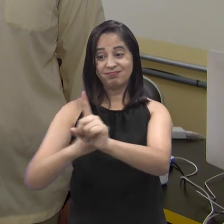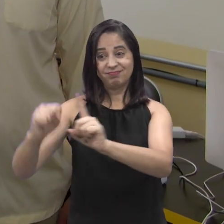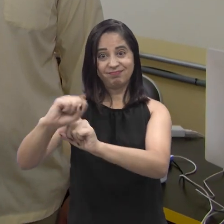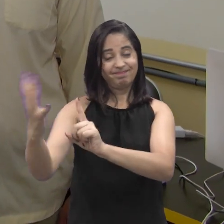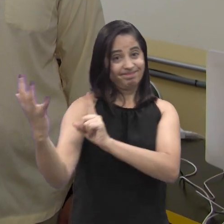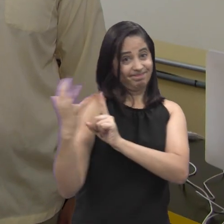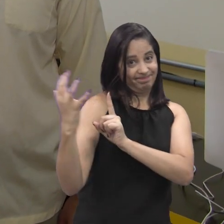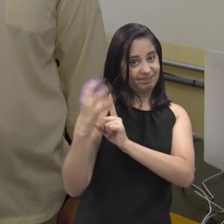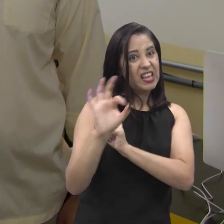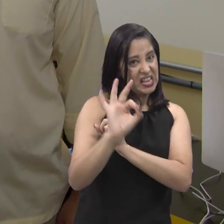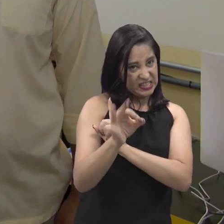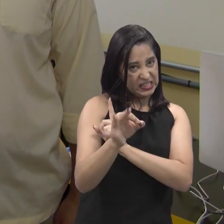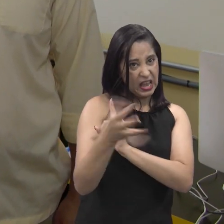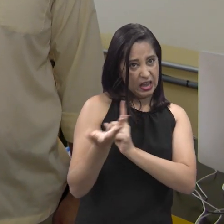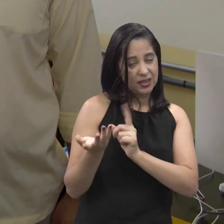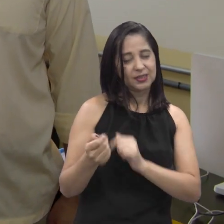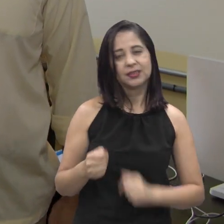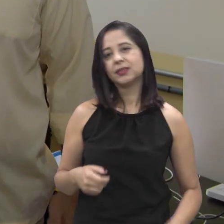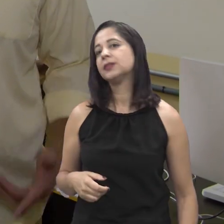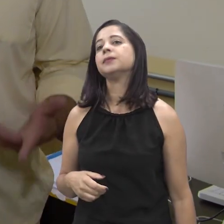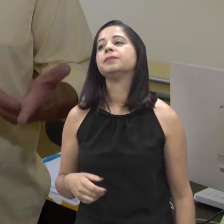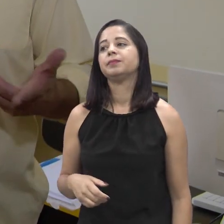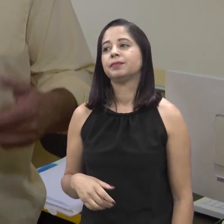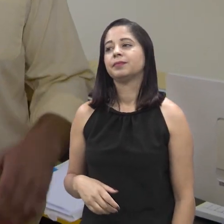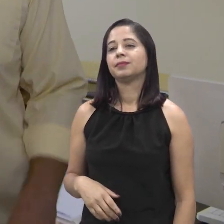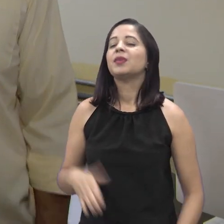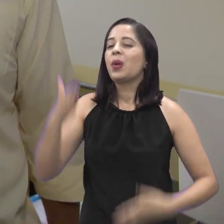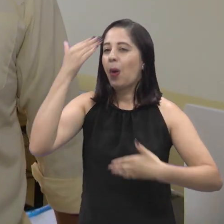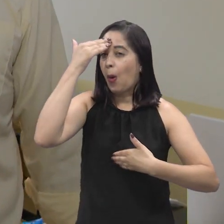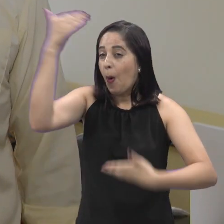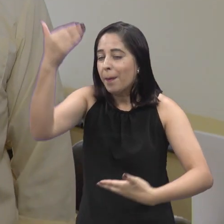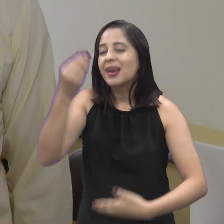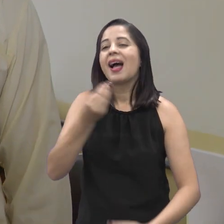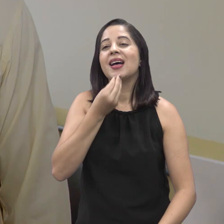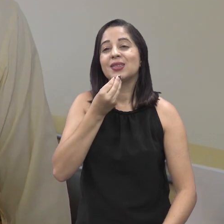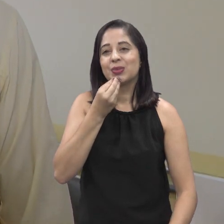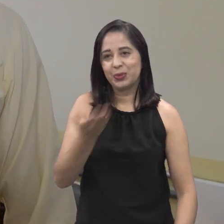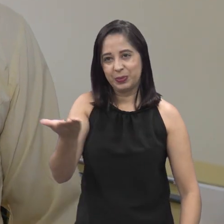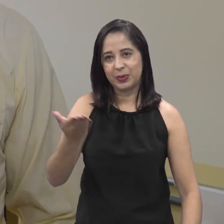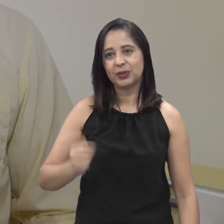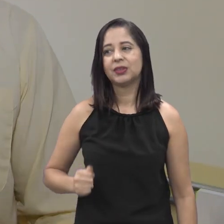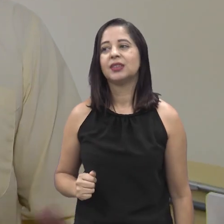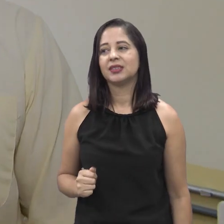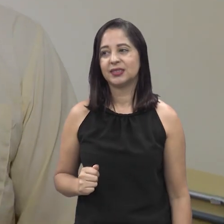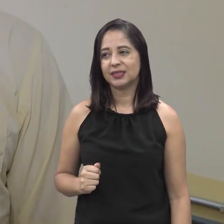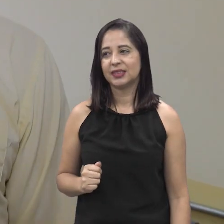também influencia. De que maneira? Matheus, muito obrigado pela oportunidade.